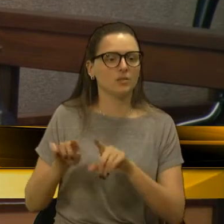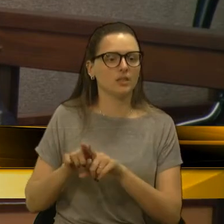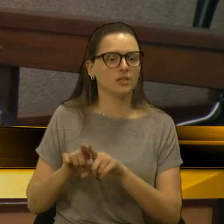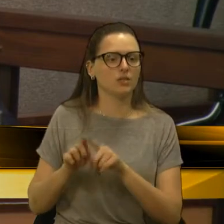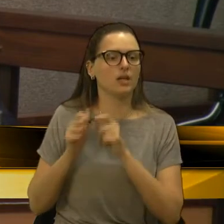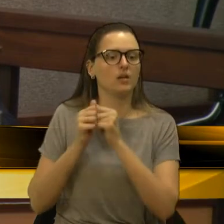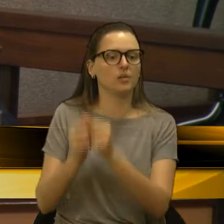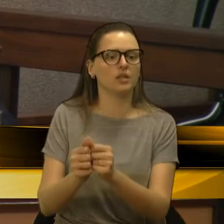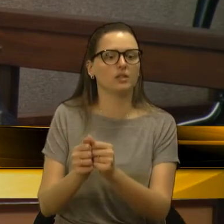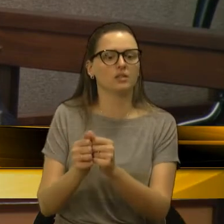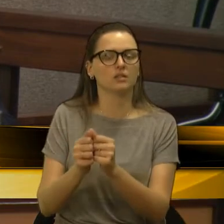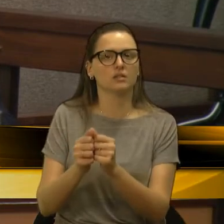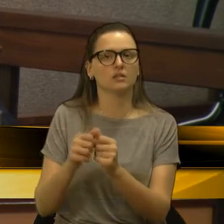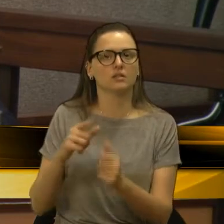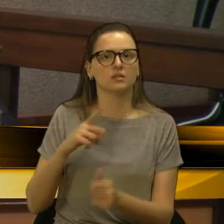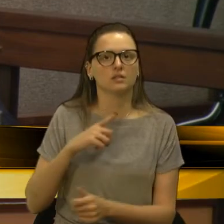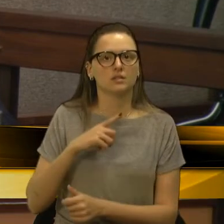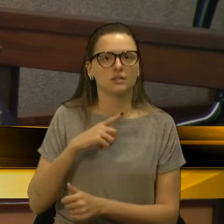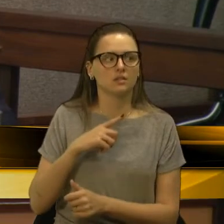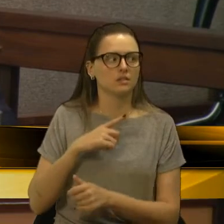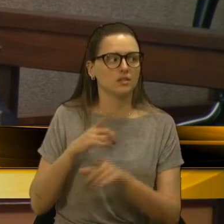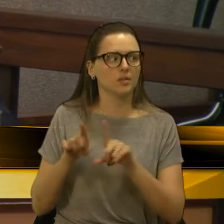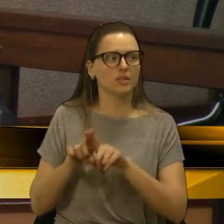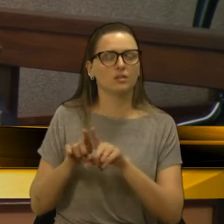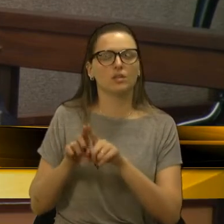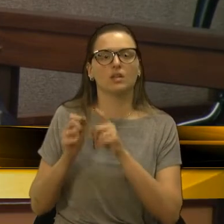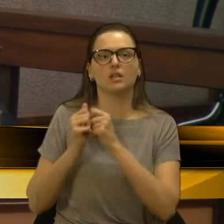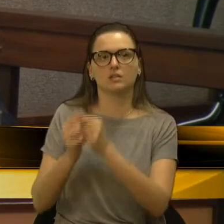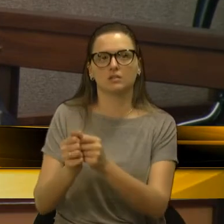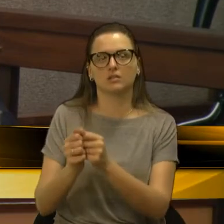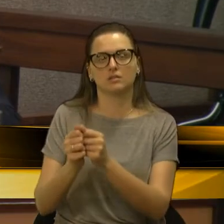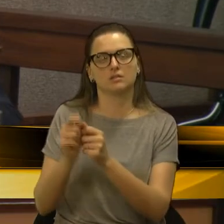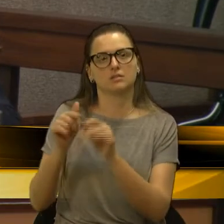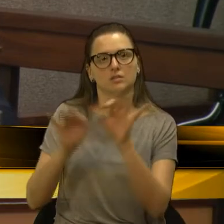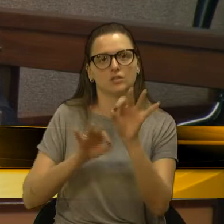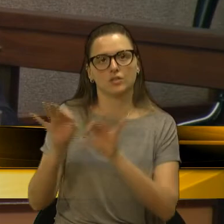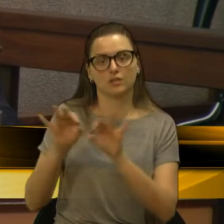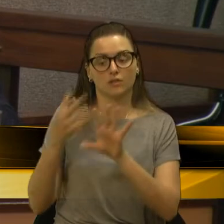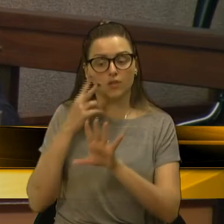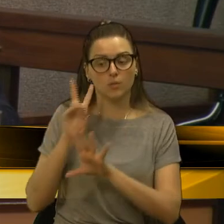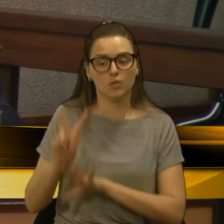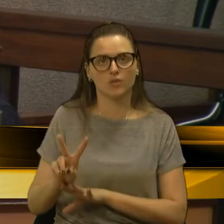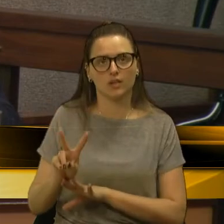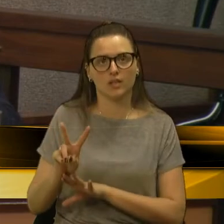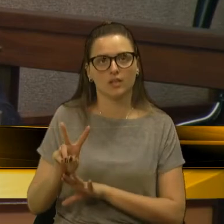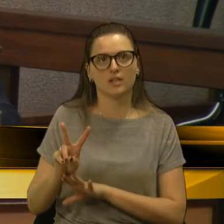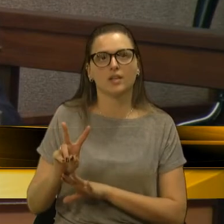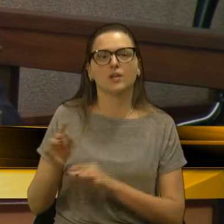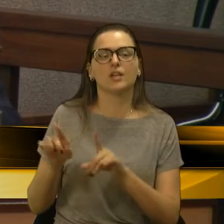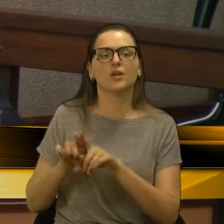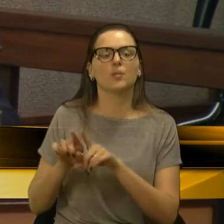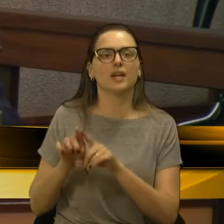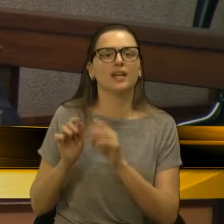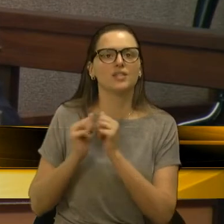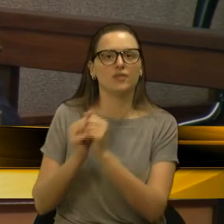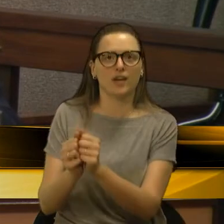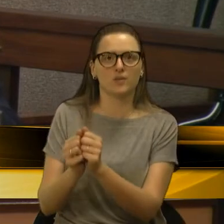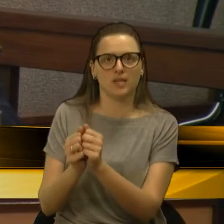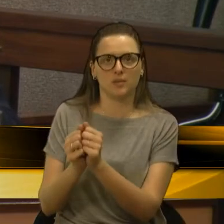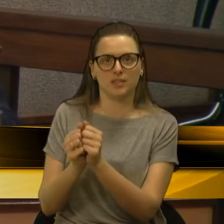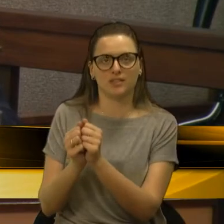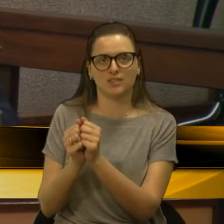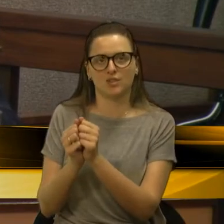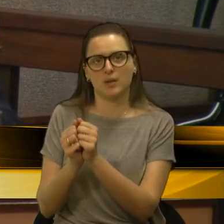feito. Permite uma parte. E deixa vir os vetos de lá, vamos analisar. se escapou alguma coisa, eu